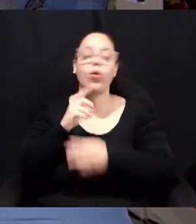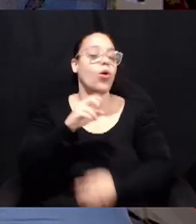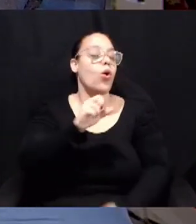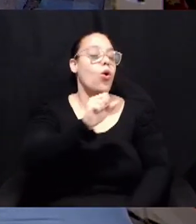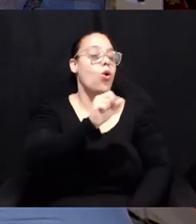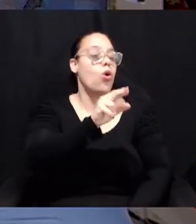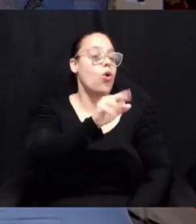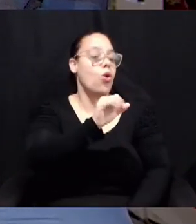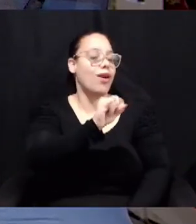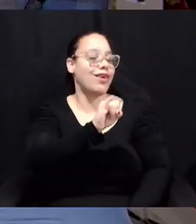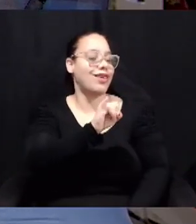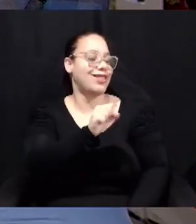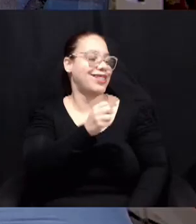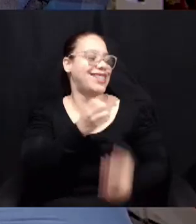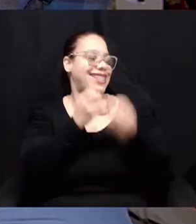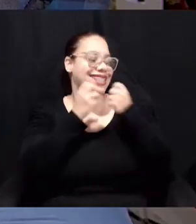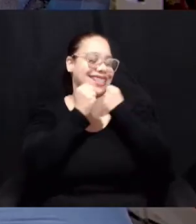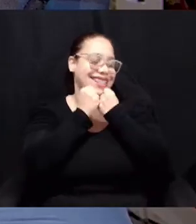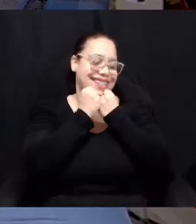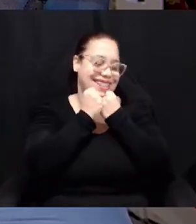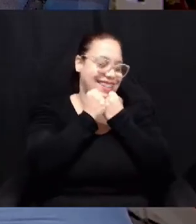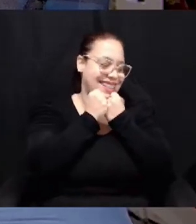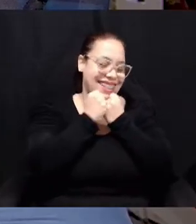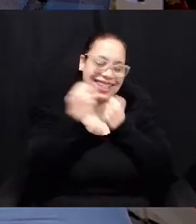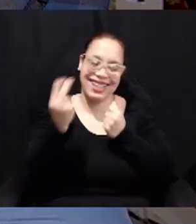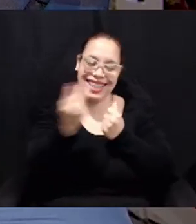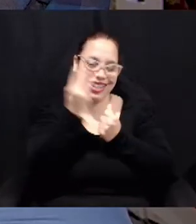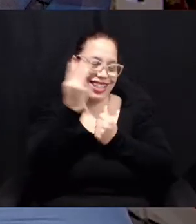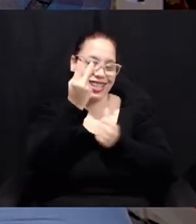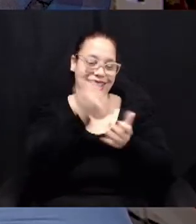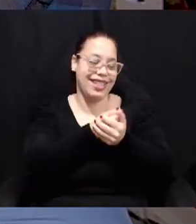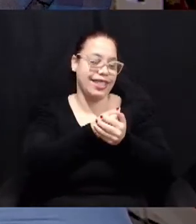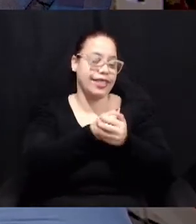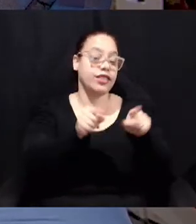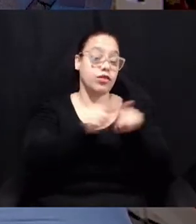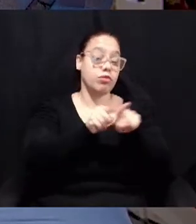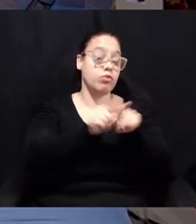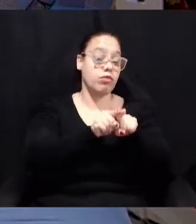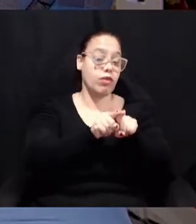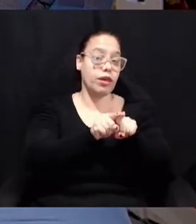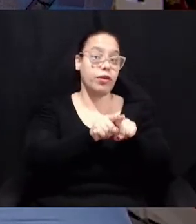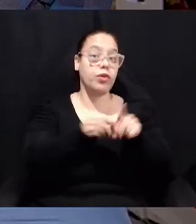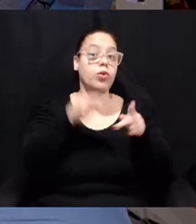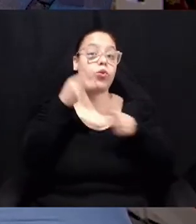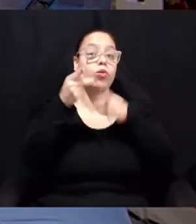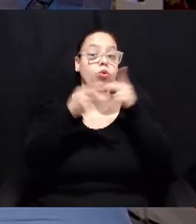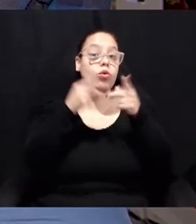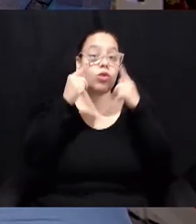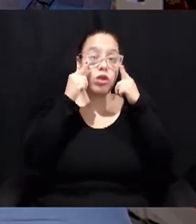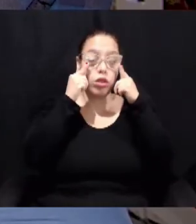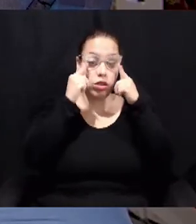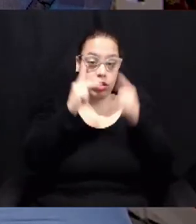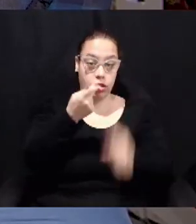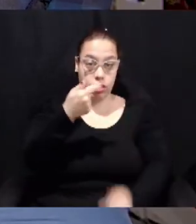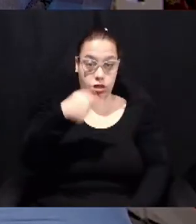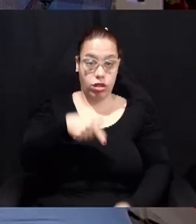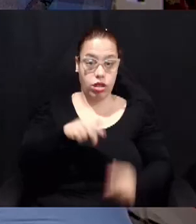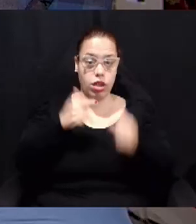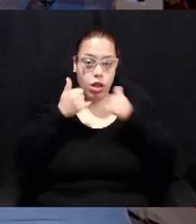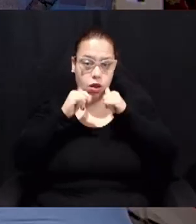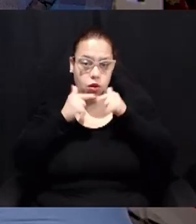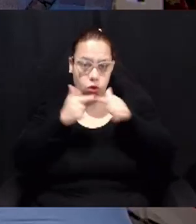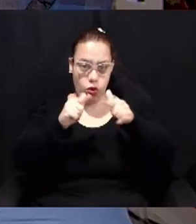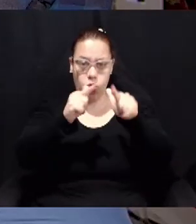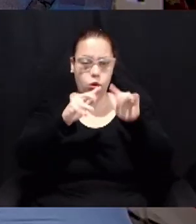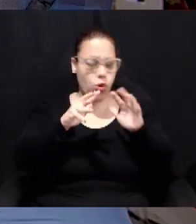patrimônio da nossa cidade, né? Tem que ser valorizado. E também eu queria assim, que você falasse que quadrinho é uma linguagem, dá para falar de tudo,